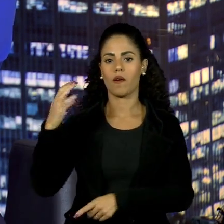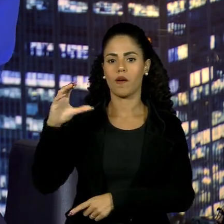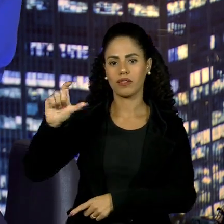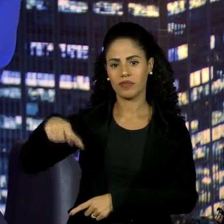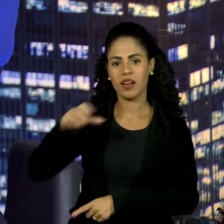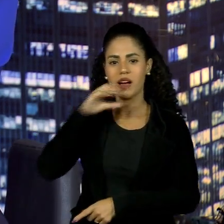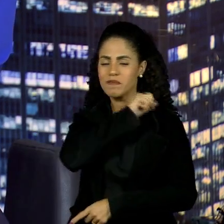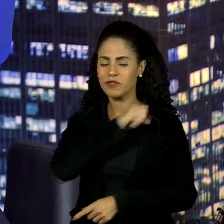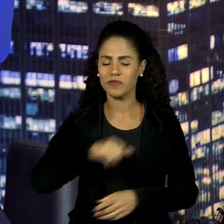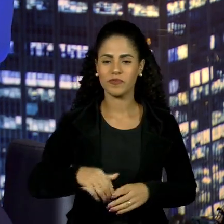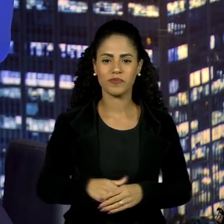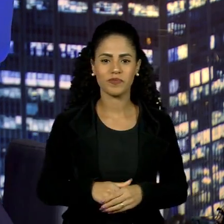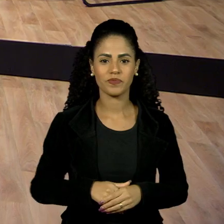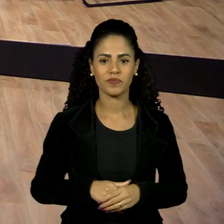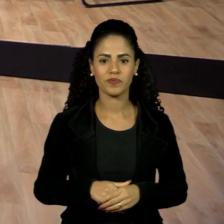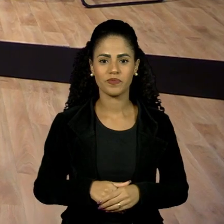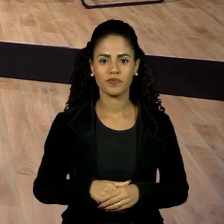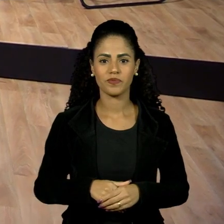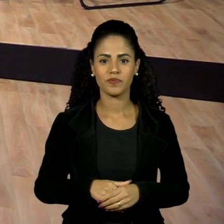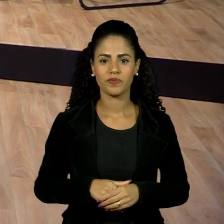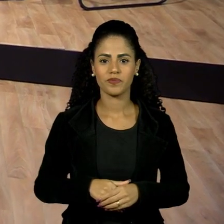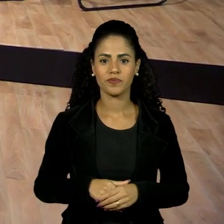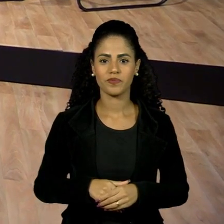Não sai daí, a gente volta já.